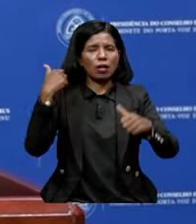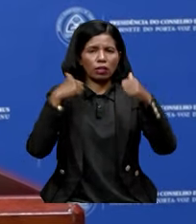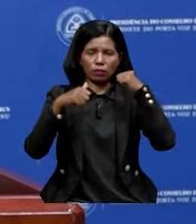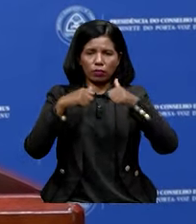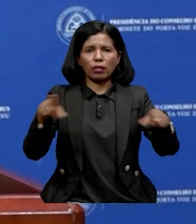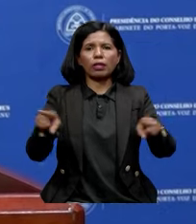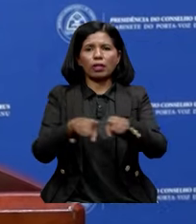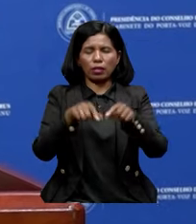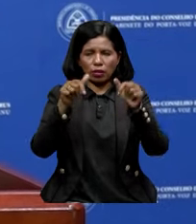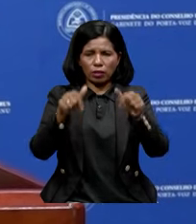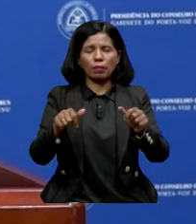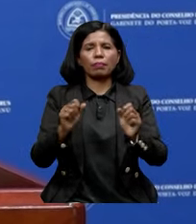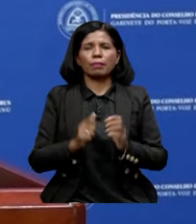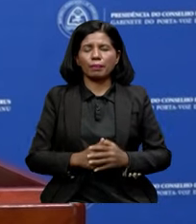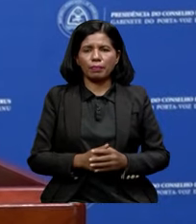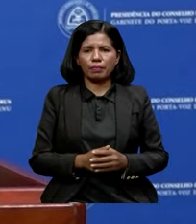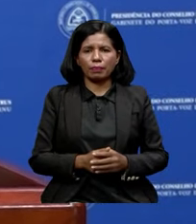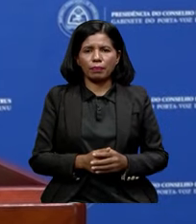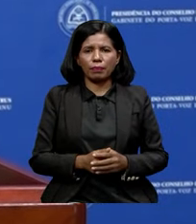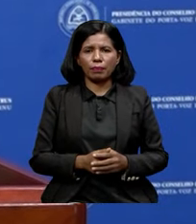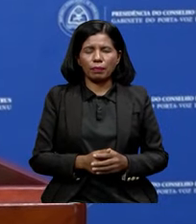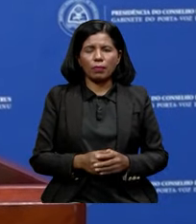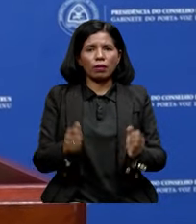para o update.